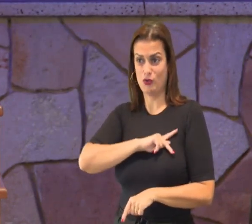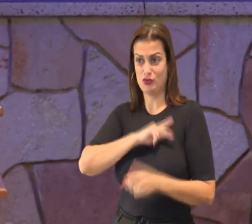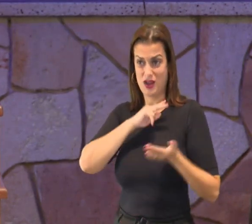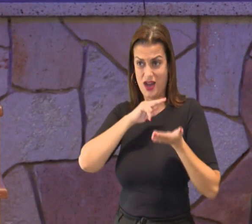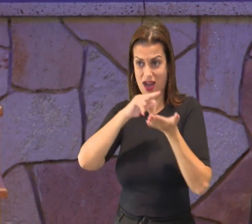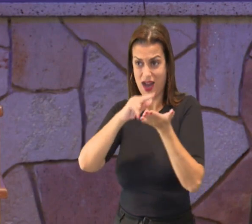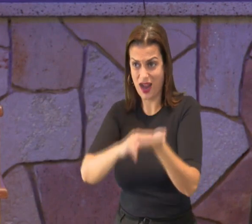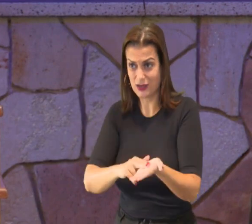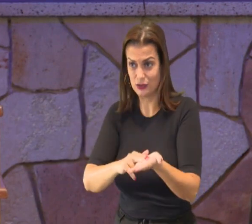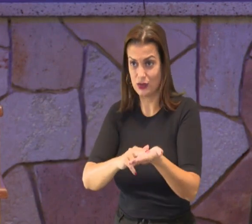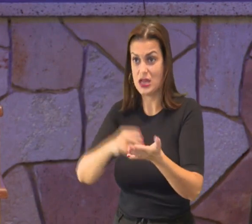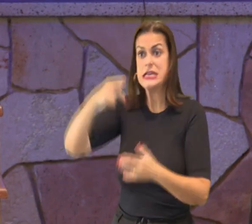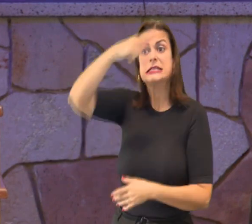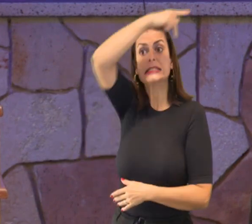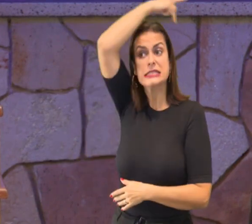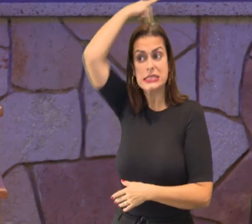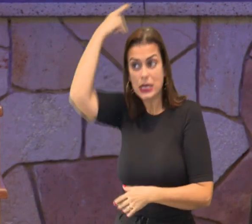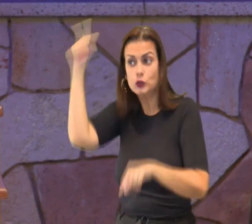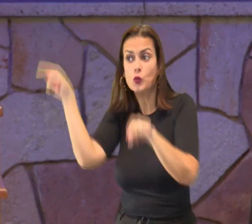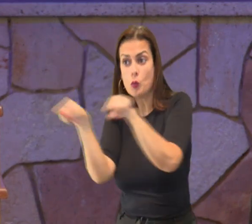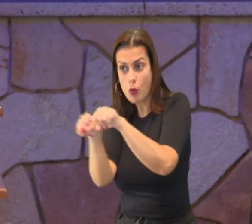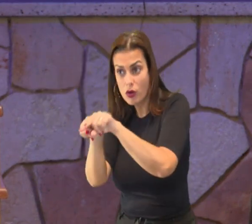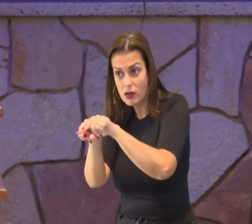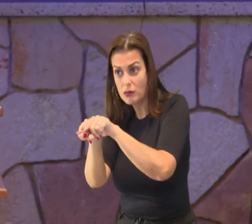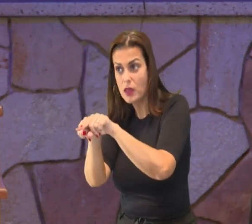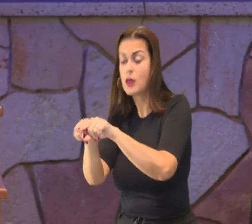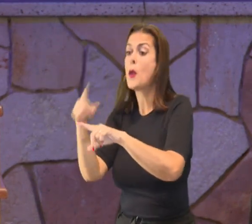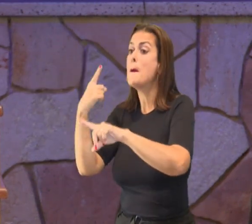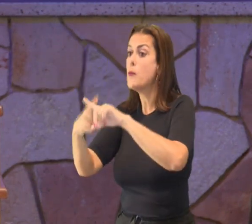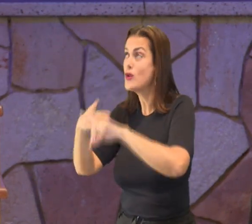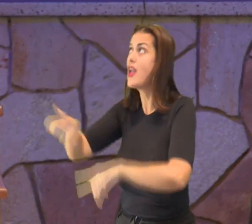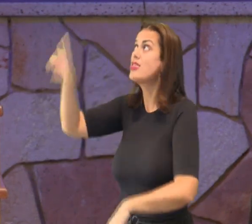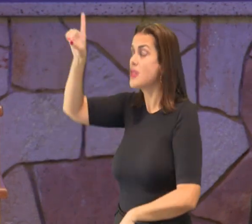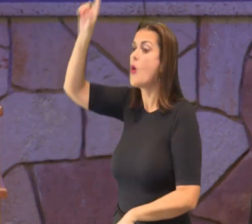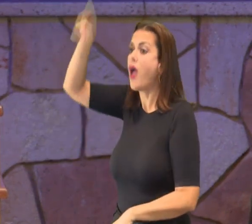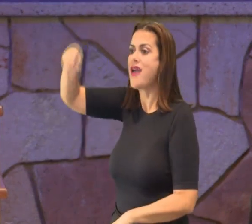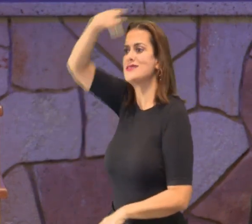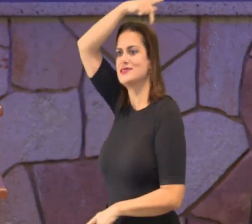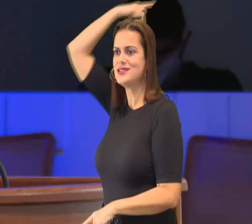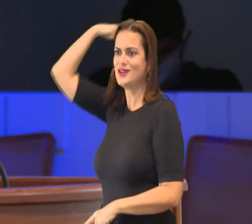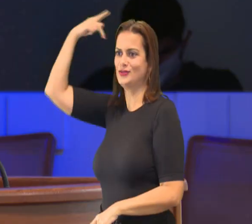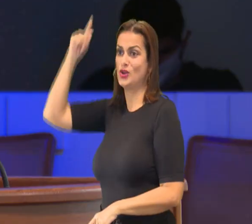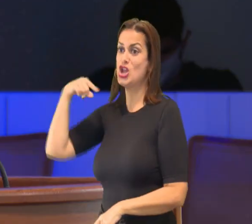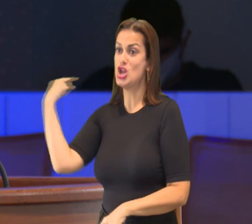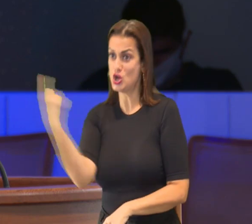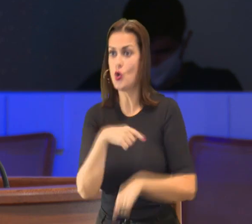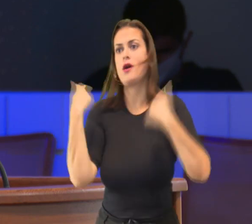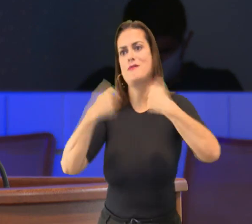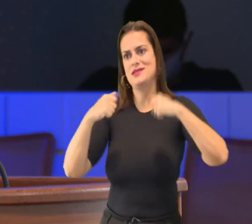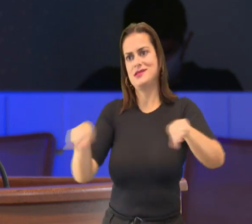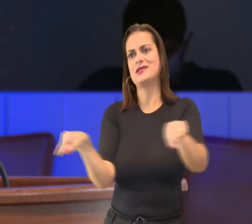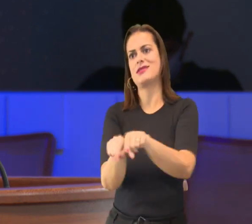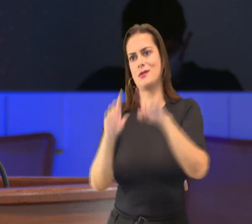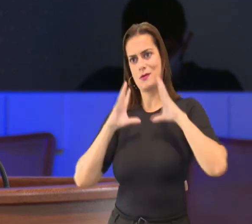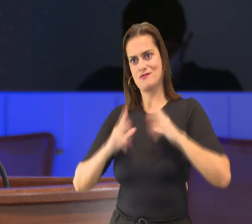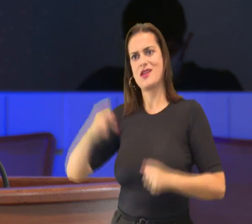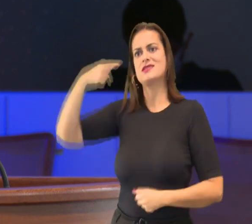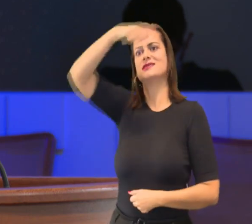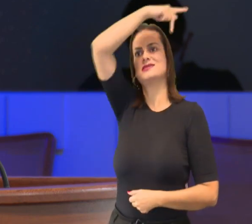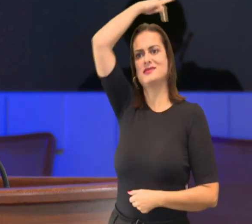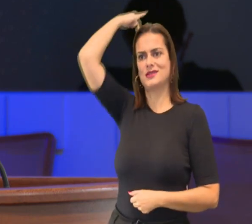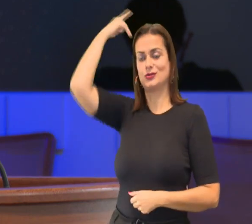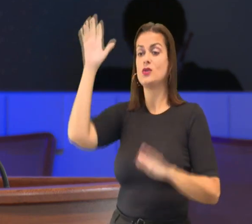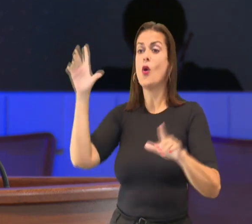cartas: sede santos, porque eu sou santo. Poderíamos resumir o livro de Levítico exatamente com